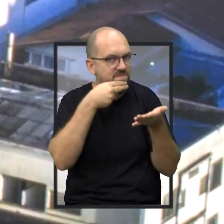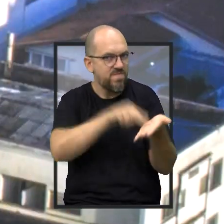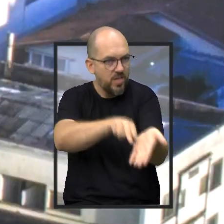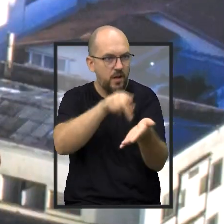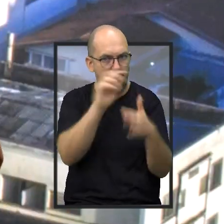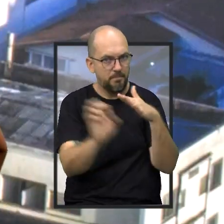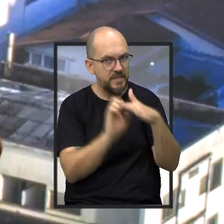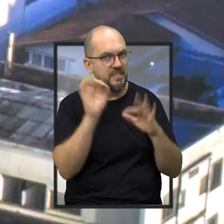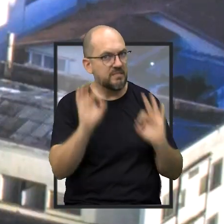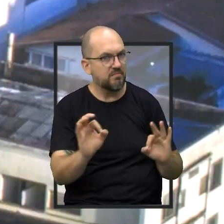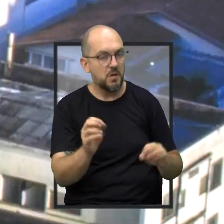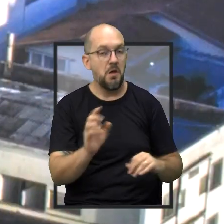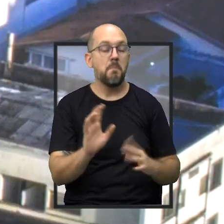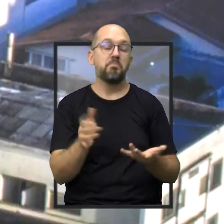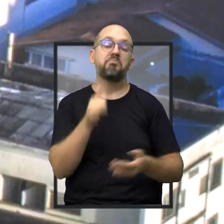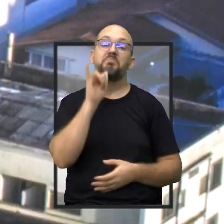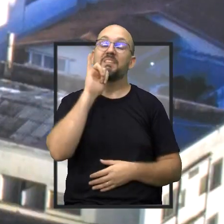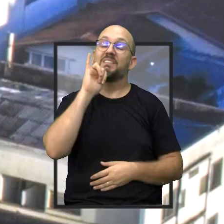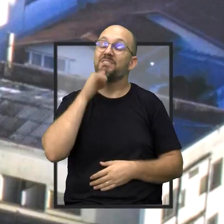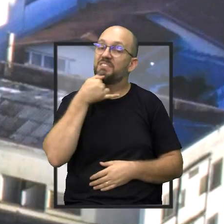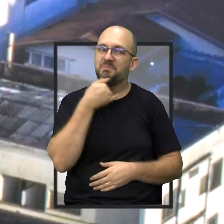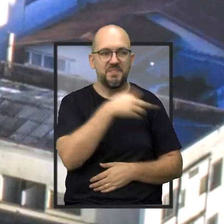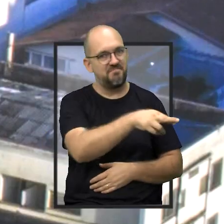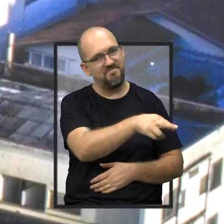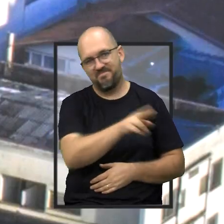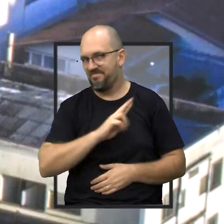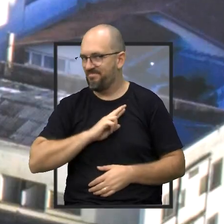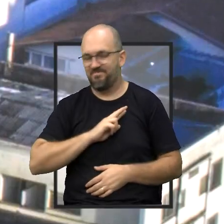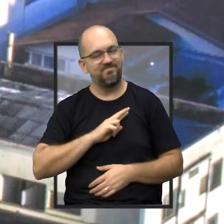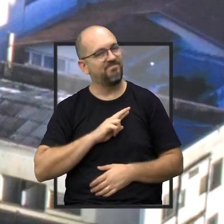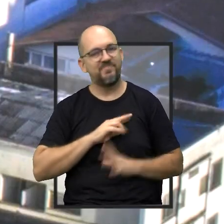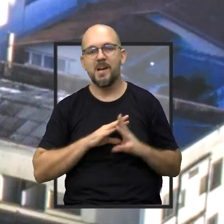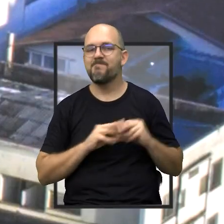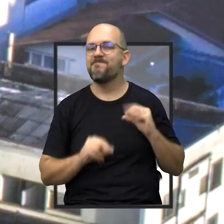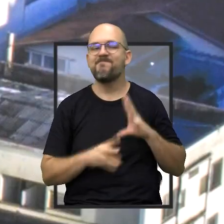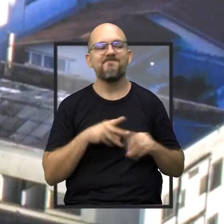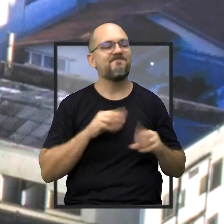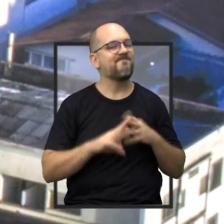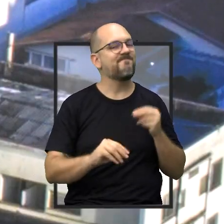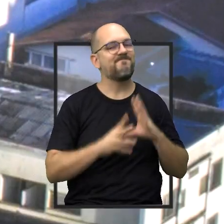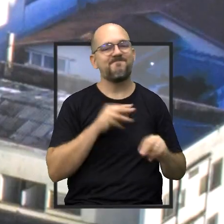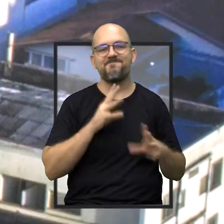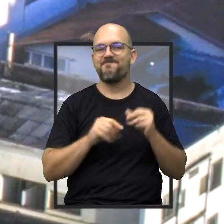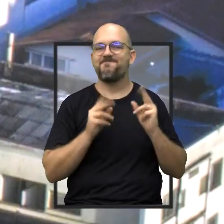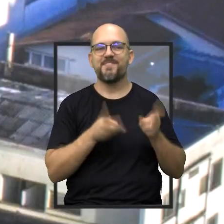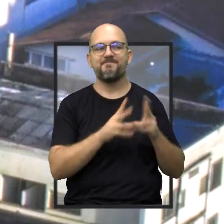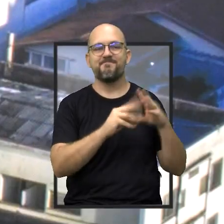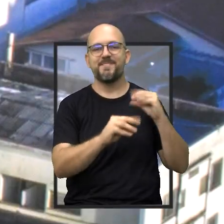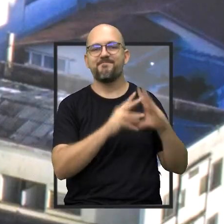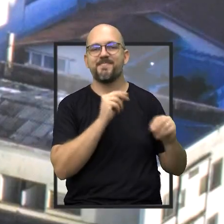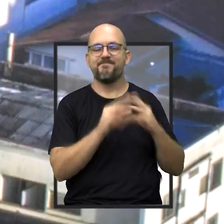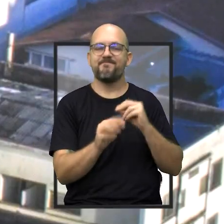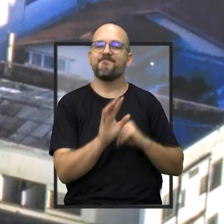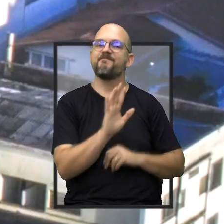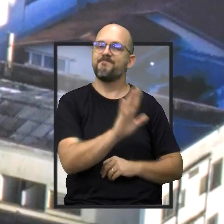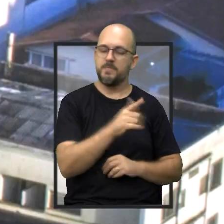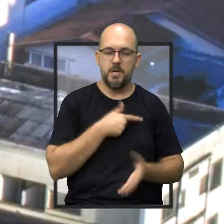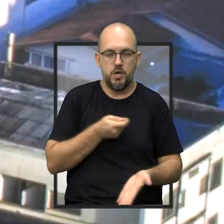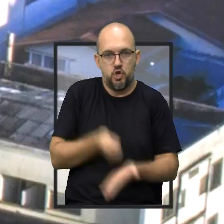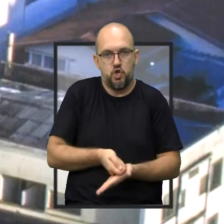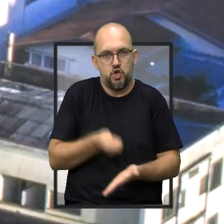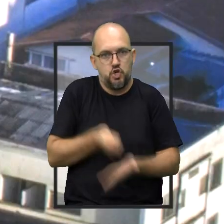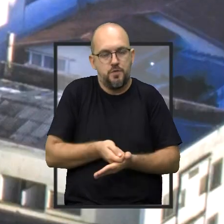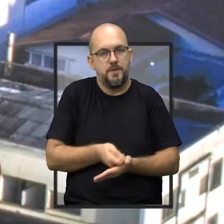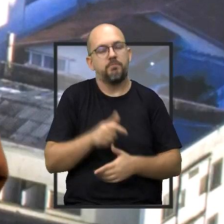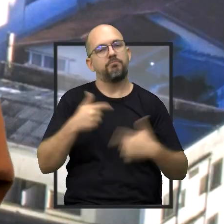como estava sendo. Infelizmente, essas respostas nunca vieram de forma precisa. Então, essa é uma cobrança